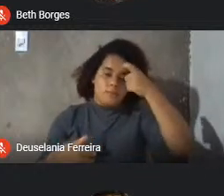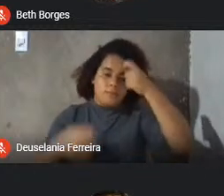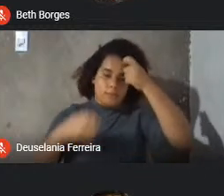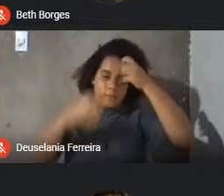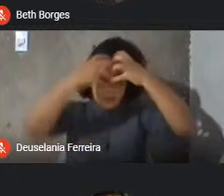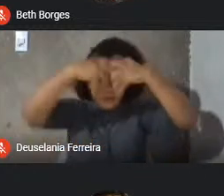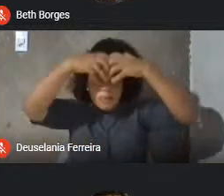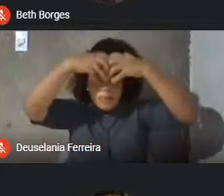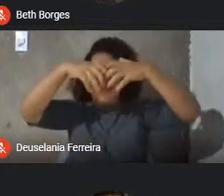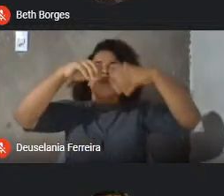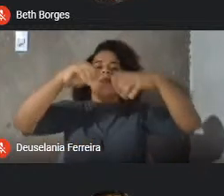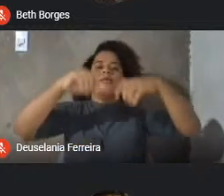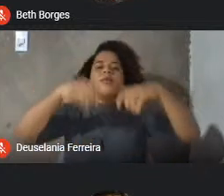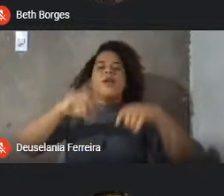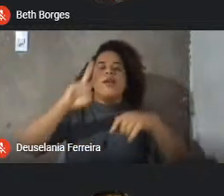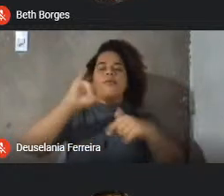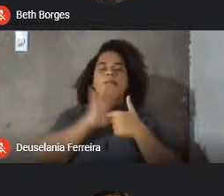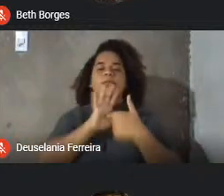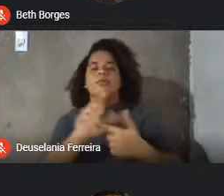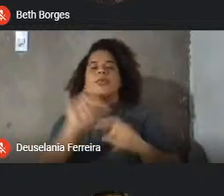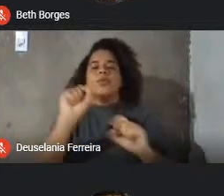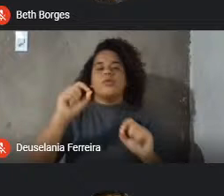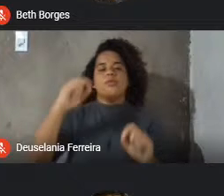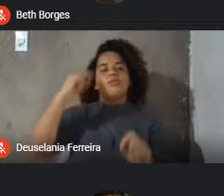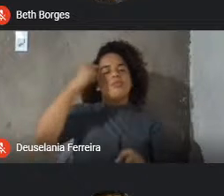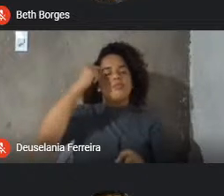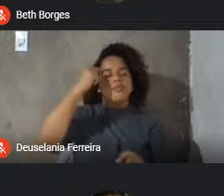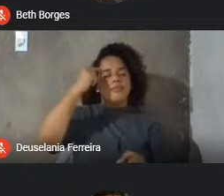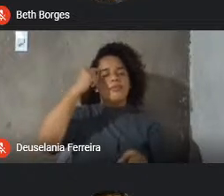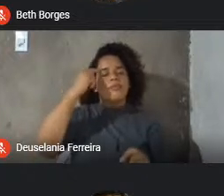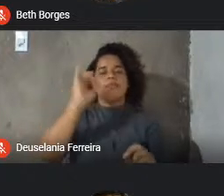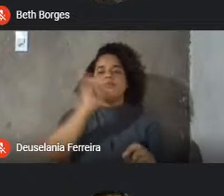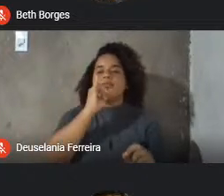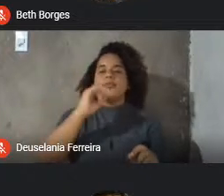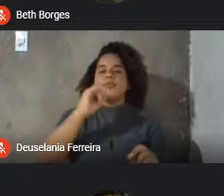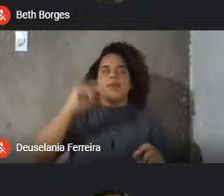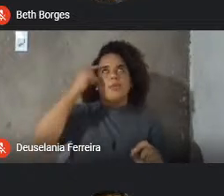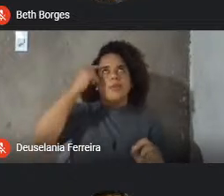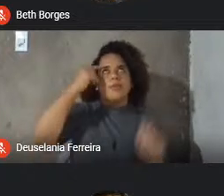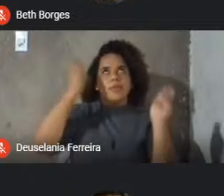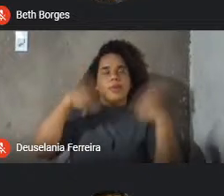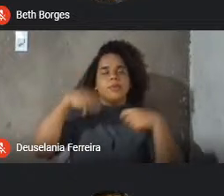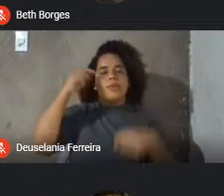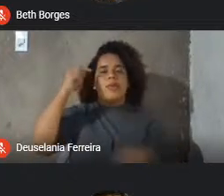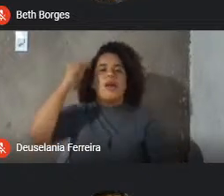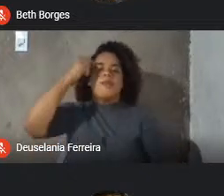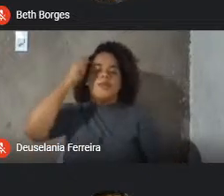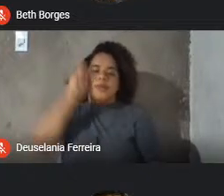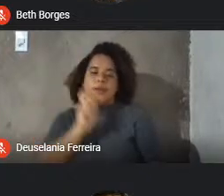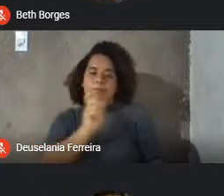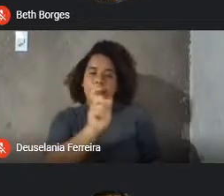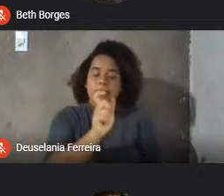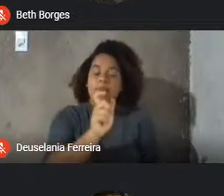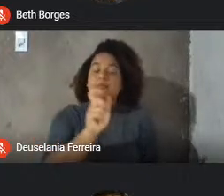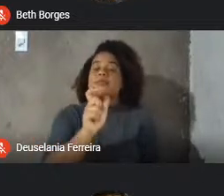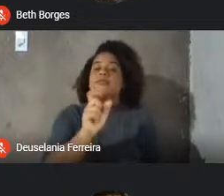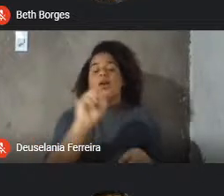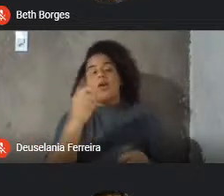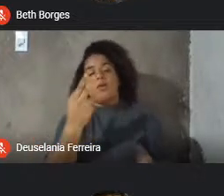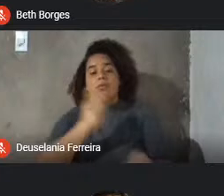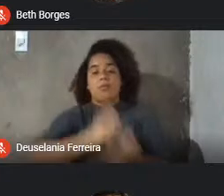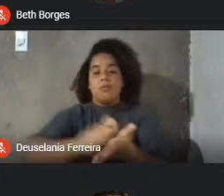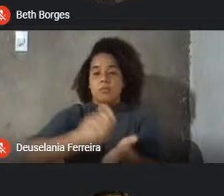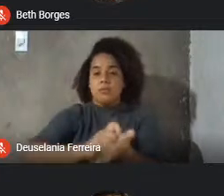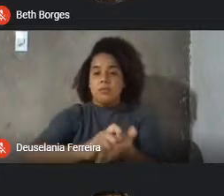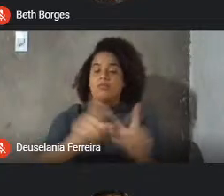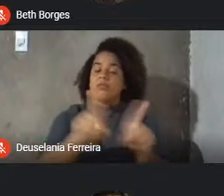Um pensamento, do mesmo jeito que ele pode vir em palavras quando você fala ou quando você escreve, pode vir